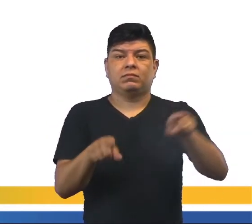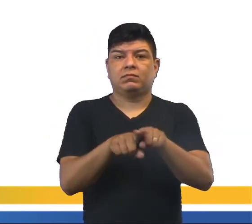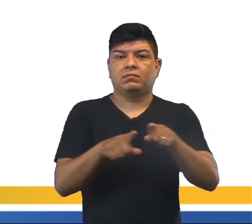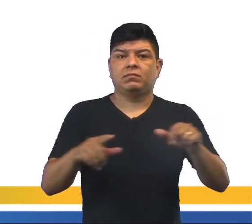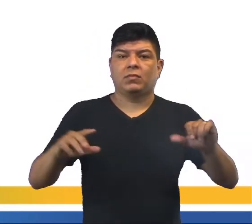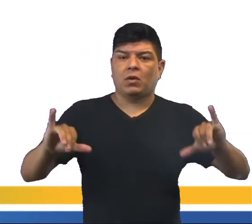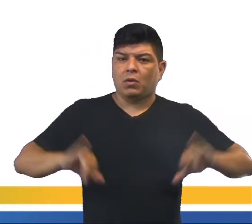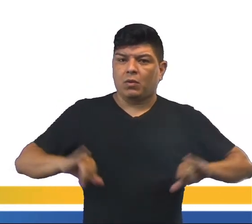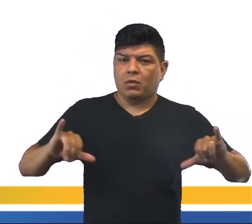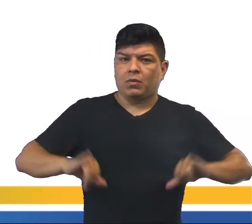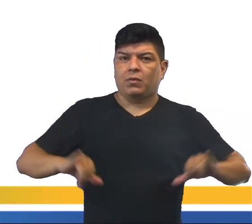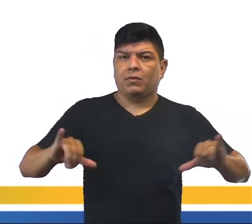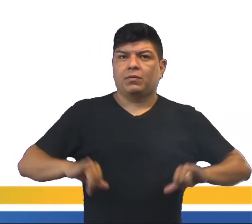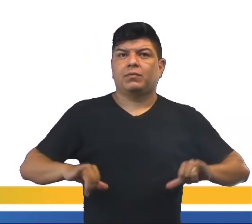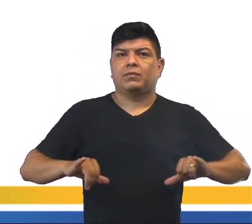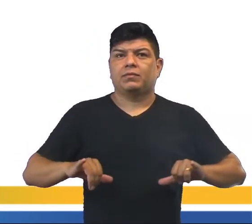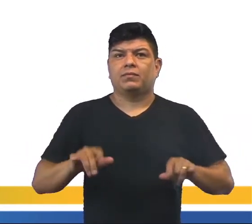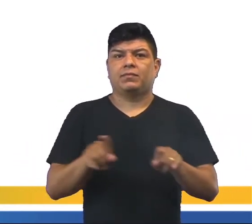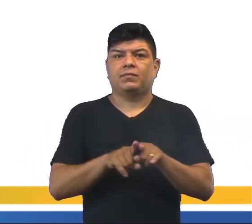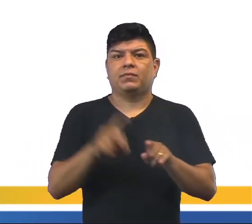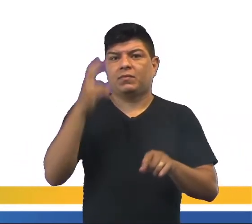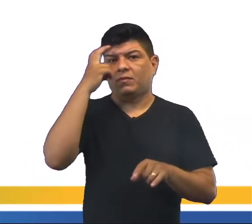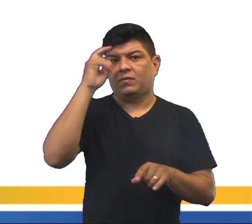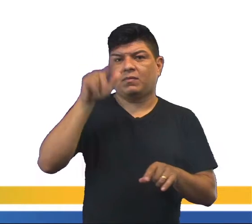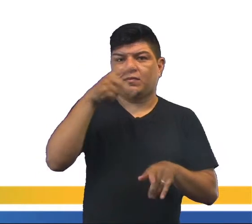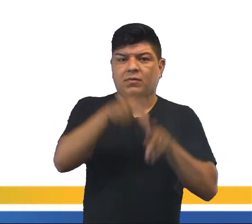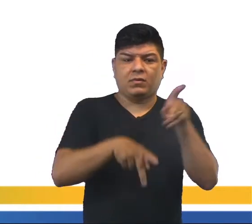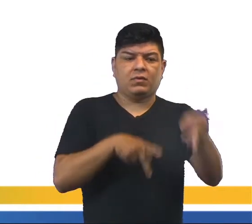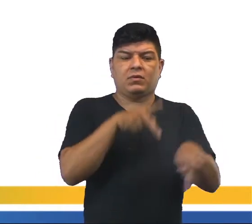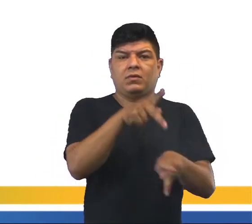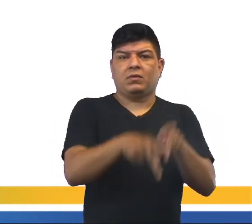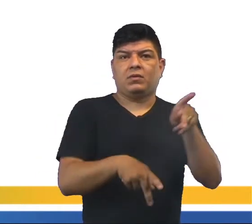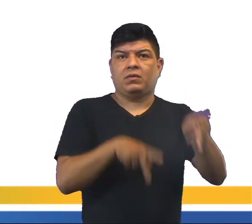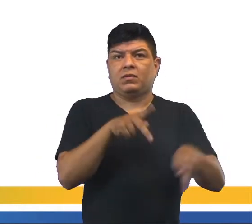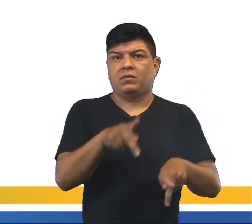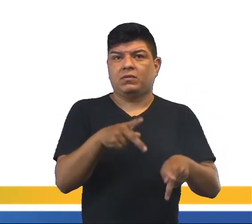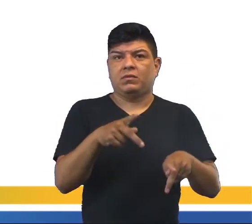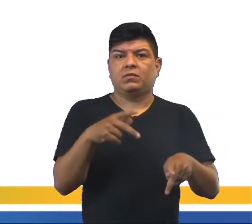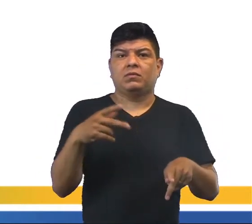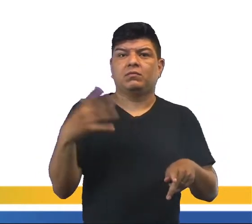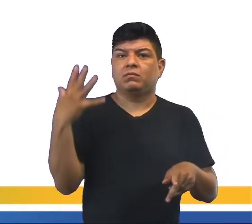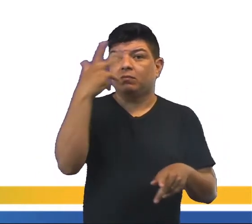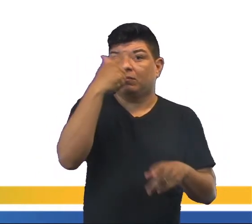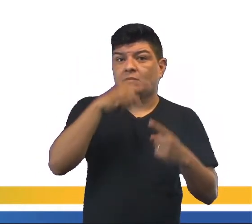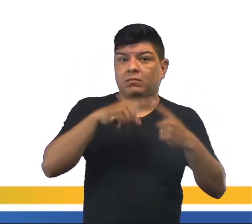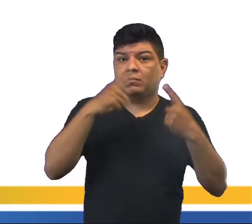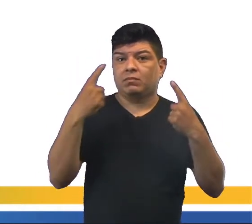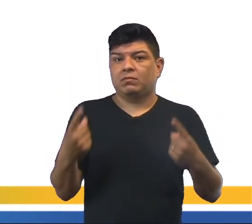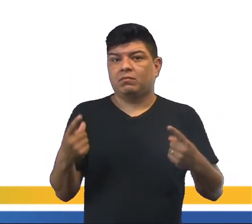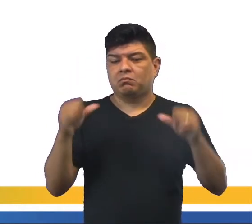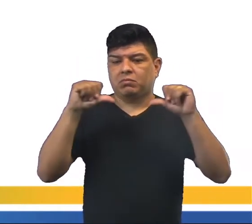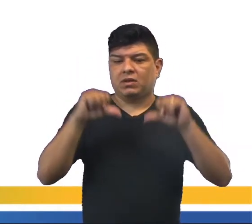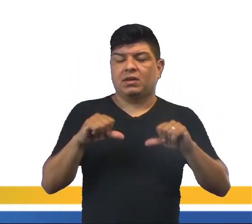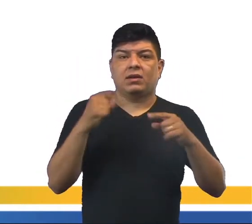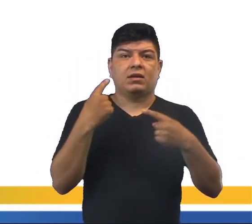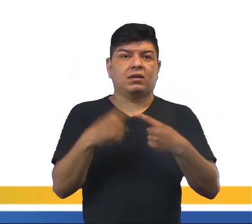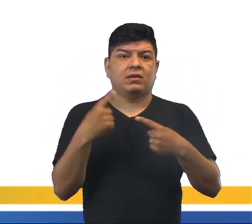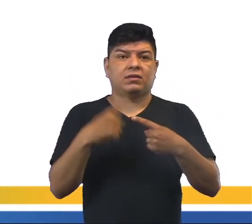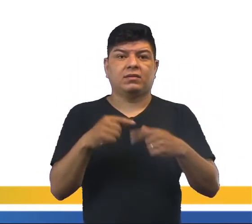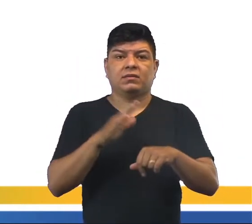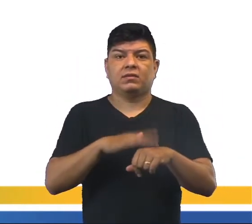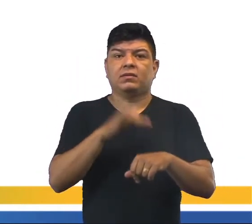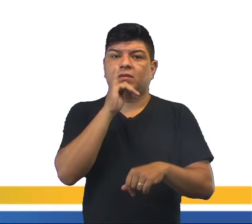as culturas onde outros povos eram considerados exóticos, no entanto, no sentido pejorativo. Um dos